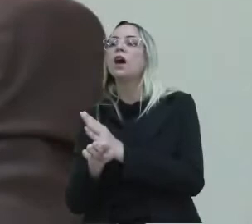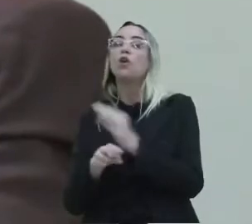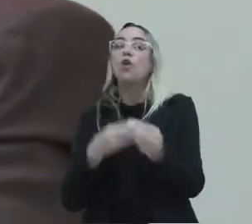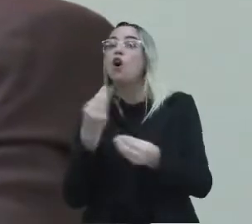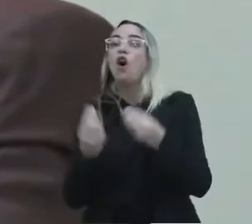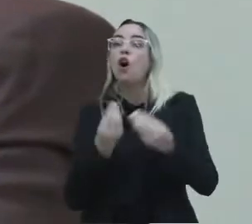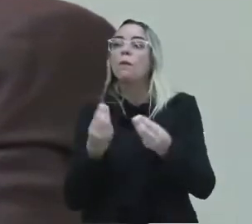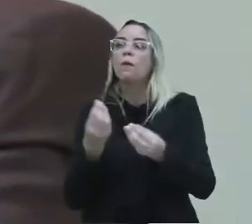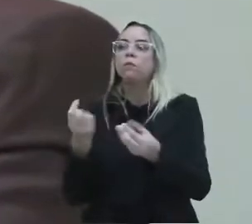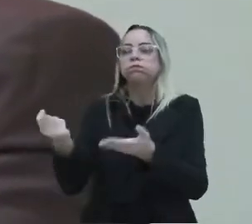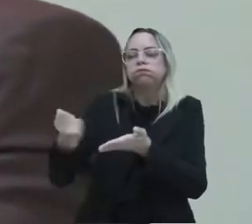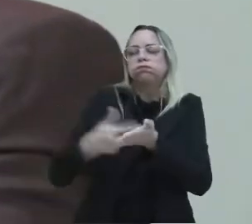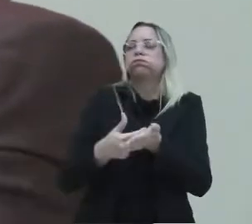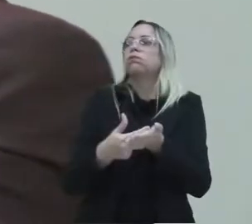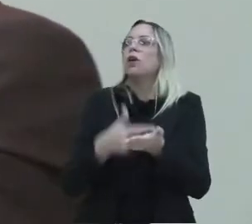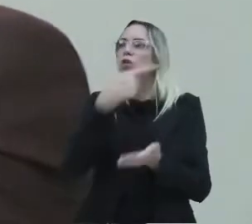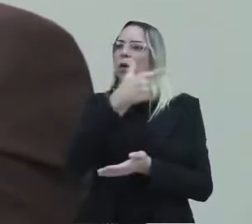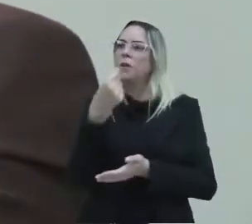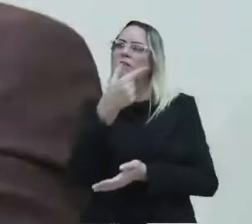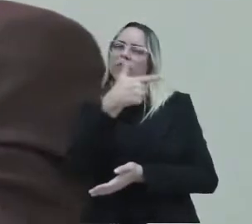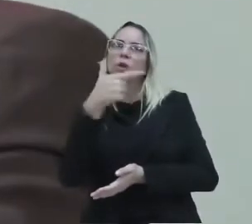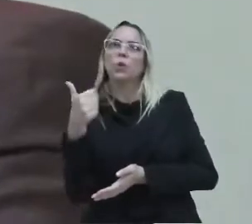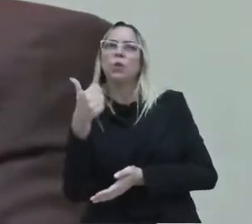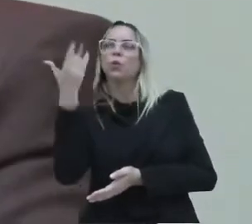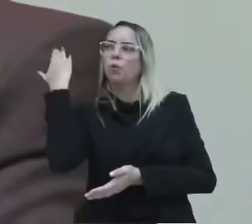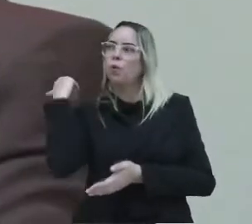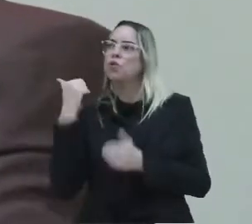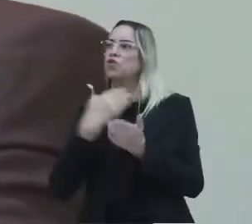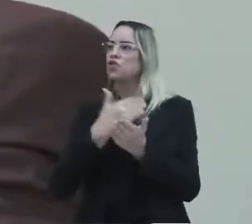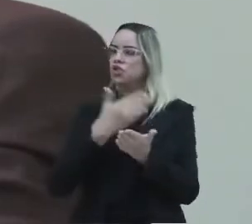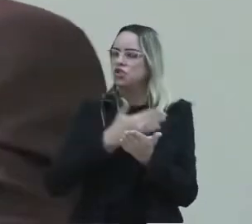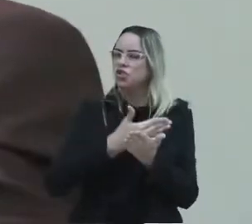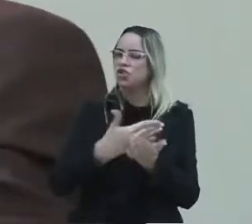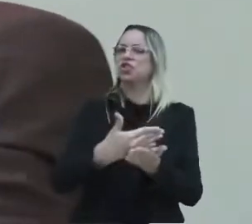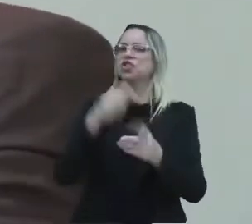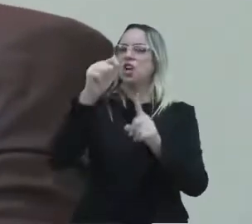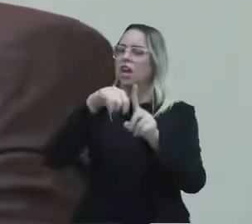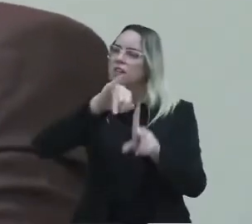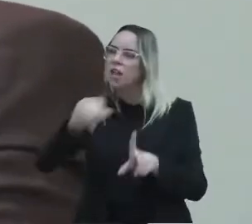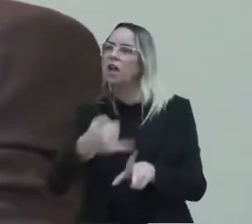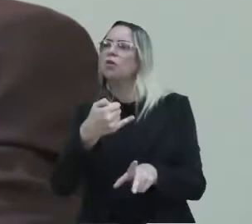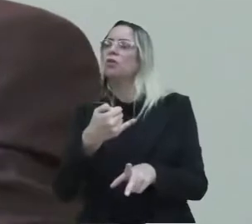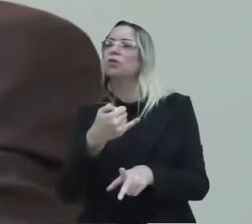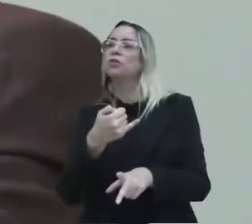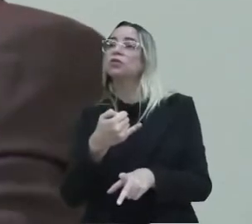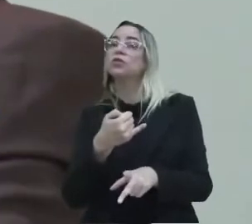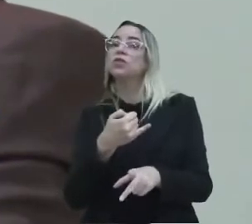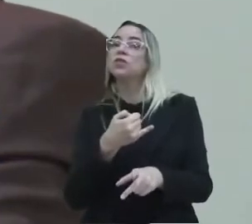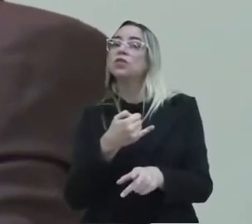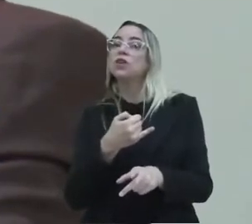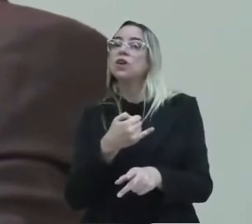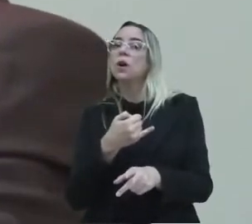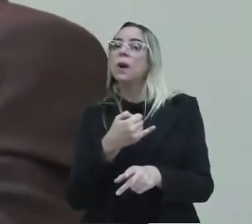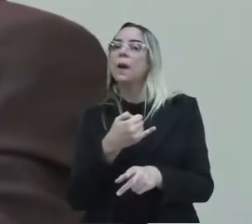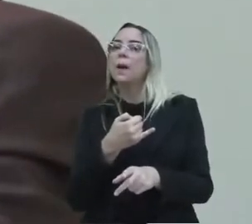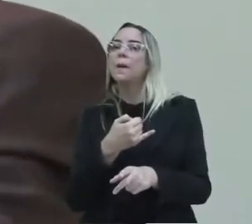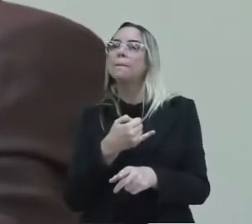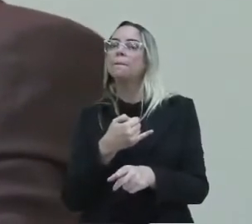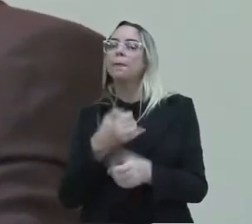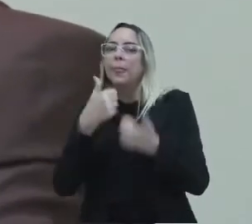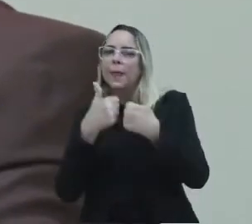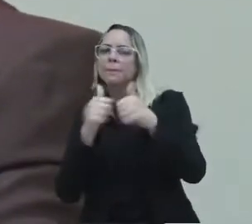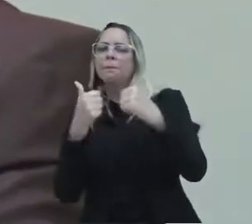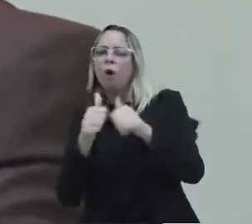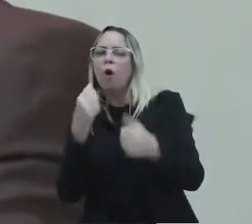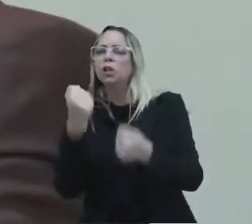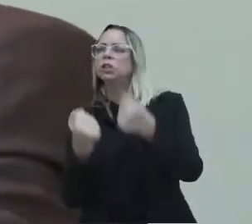recebido em 2021, em janeiro, no que diz respeito aos transportes, às suas condições, transporte